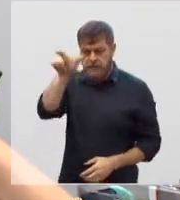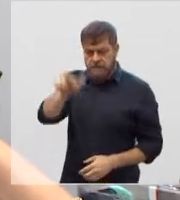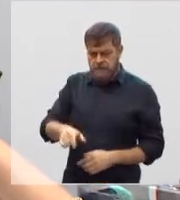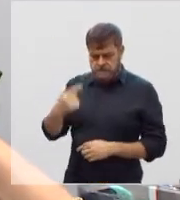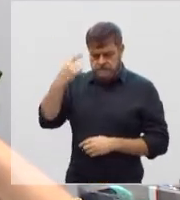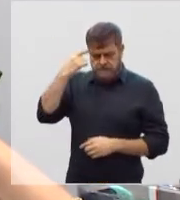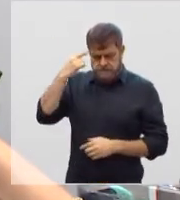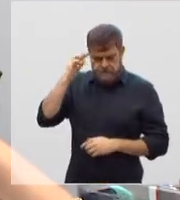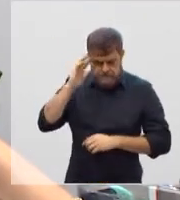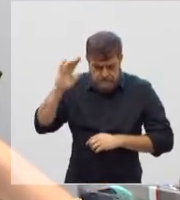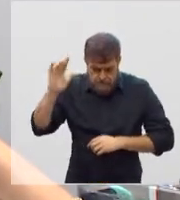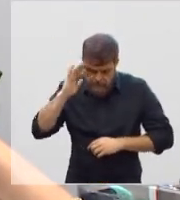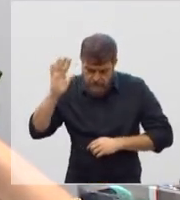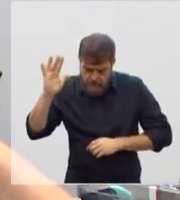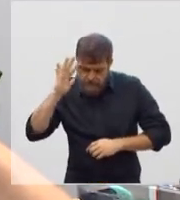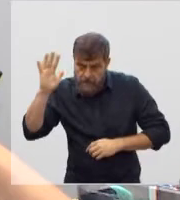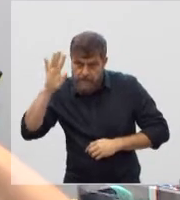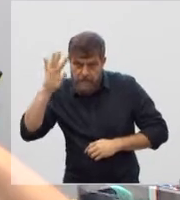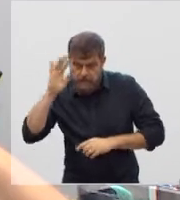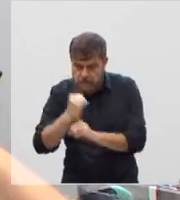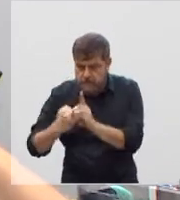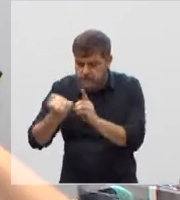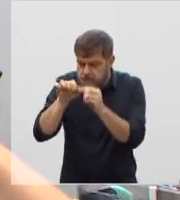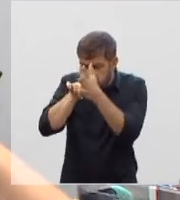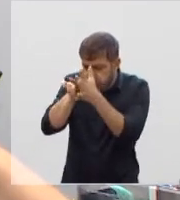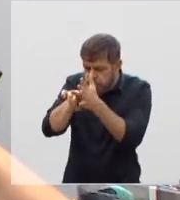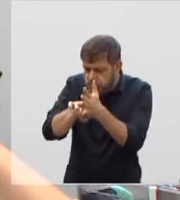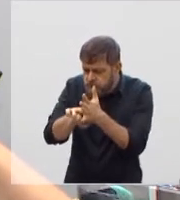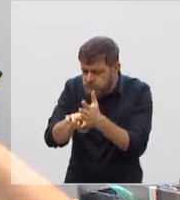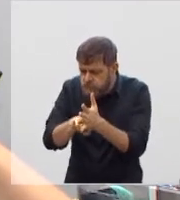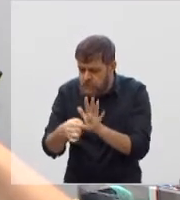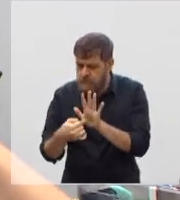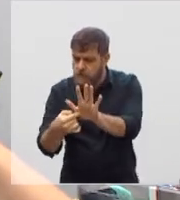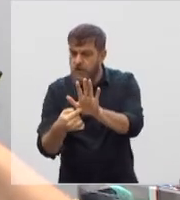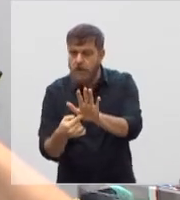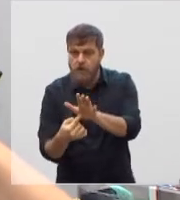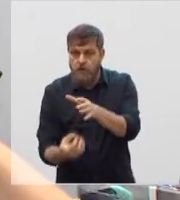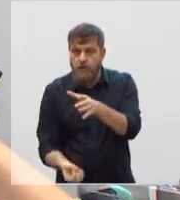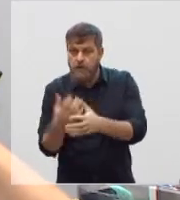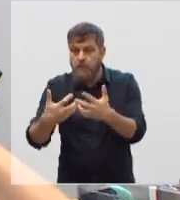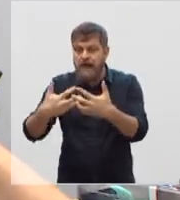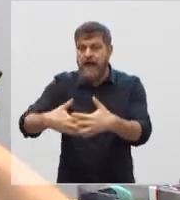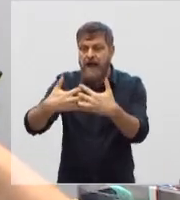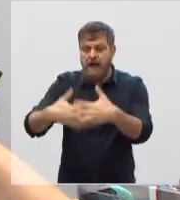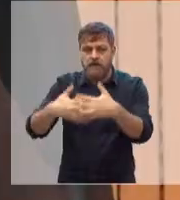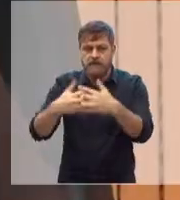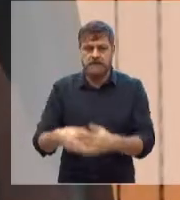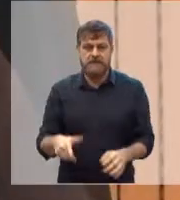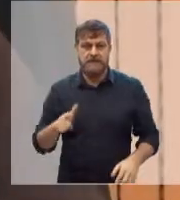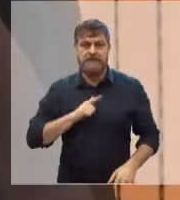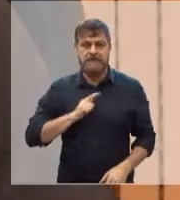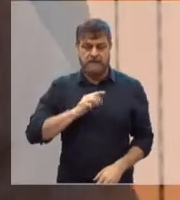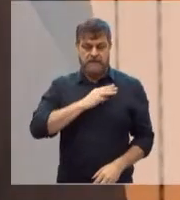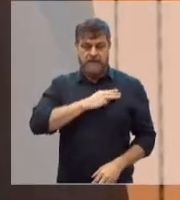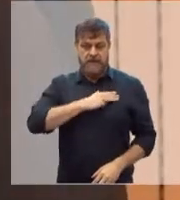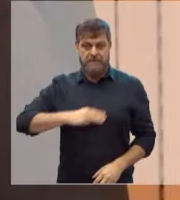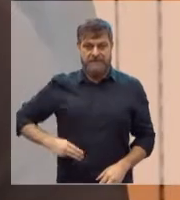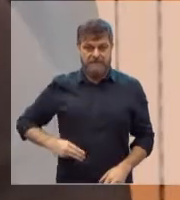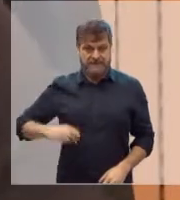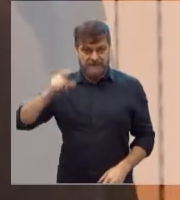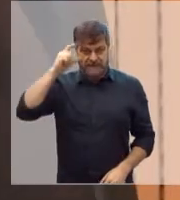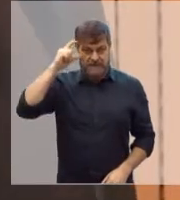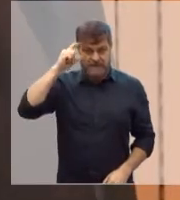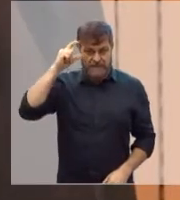de pensadores que aprofundam para explicar os fenômenos sociais, né? Você vê, a